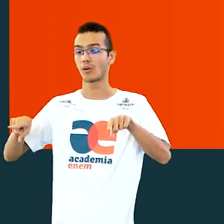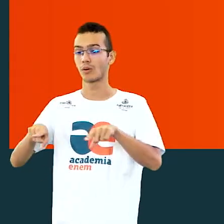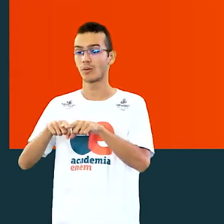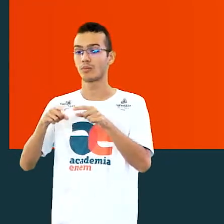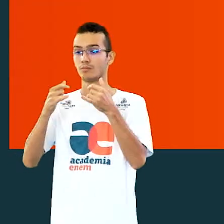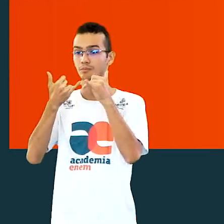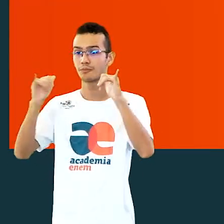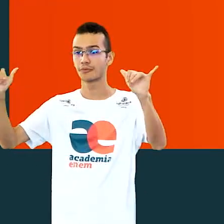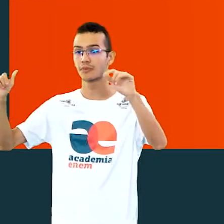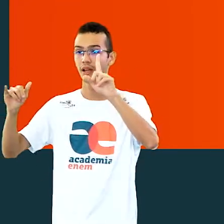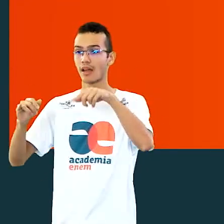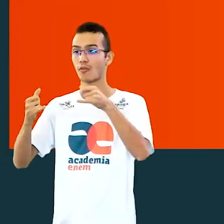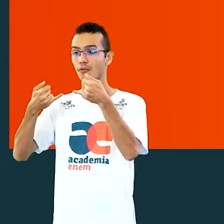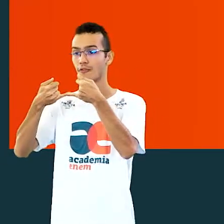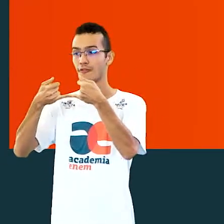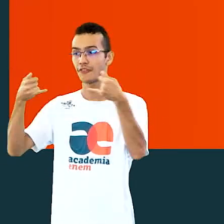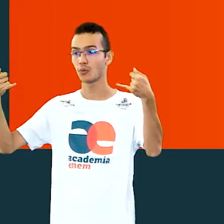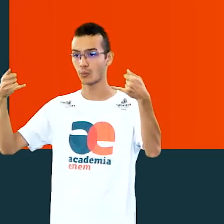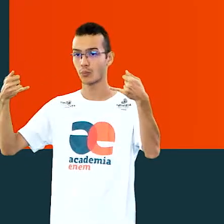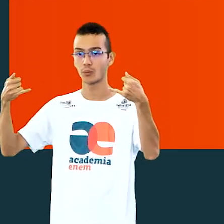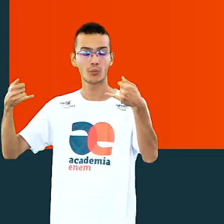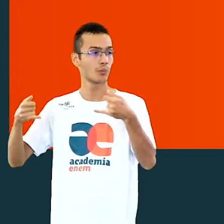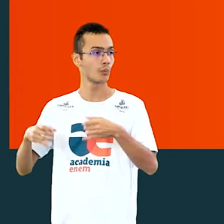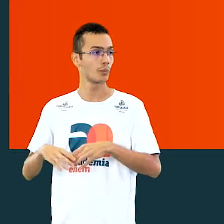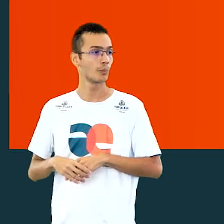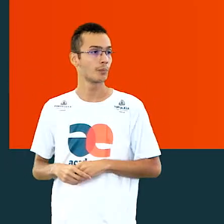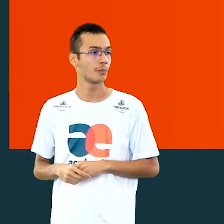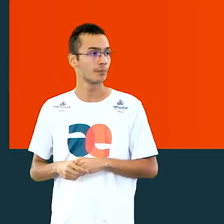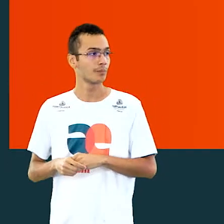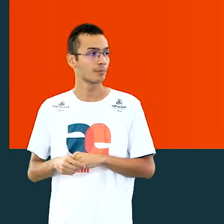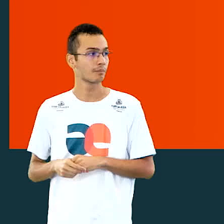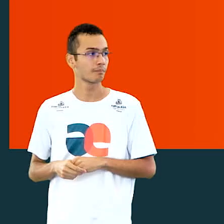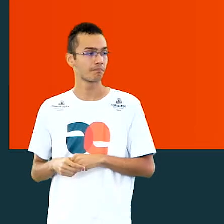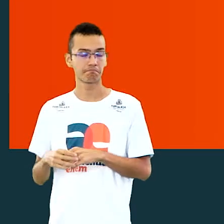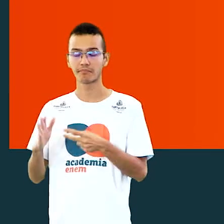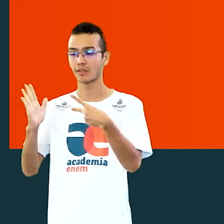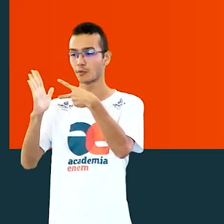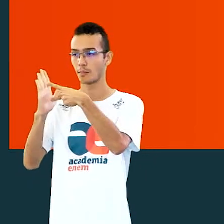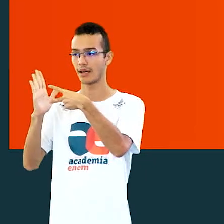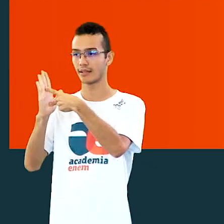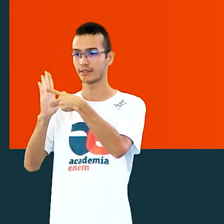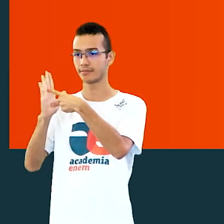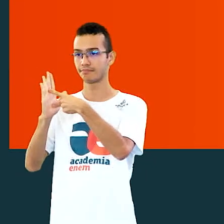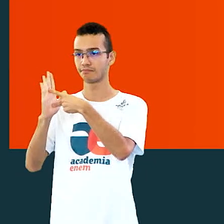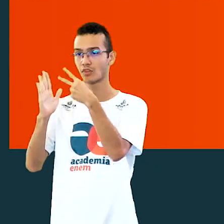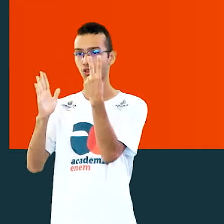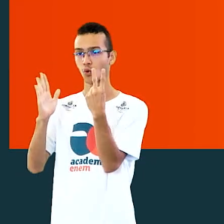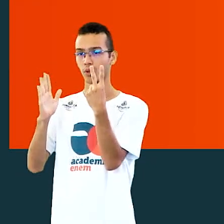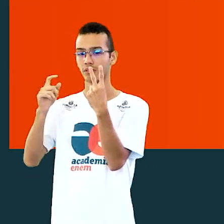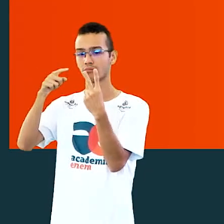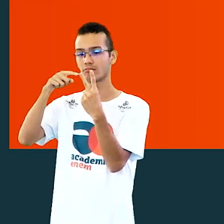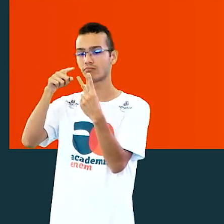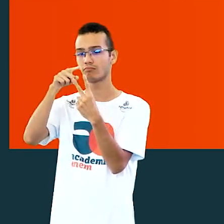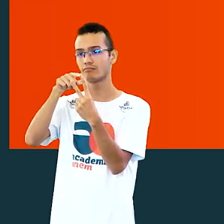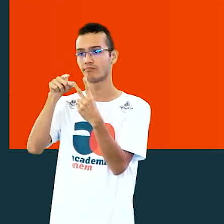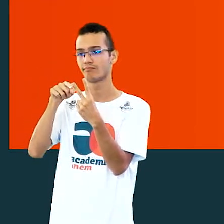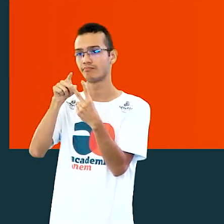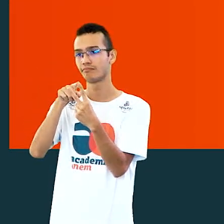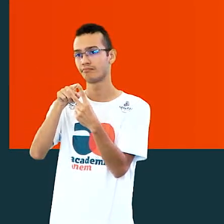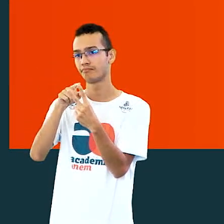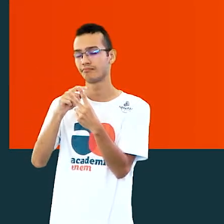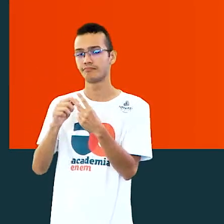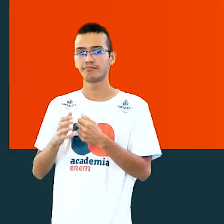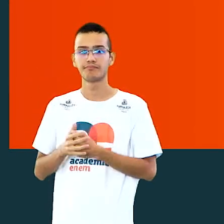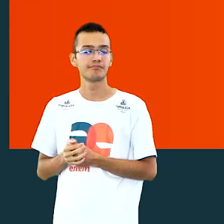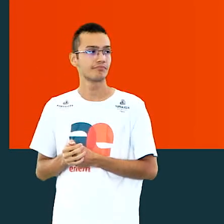fecha o circuito. Na tomada, nós temos 2 buracos. Aí o fio vem e chega no outro buraco.